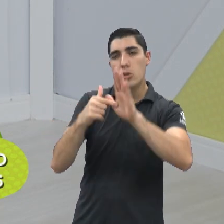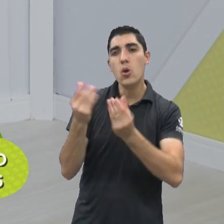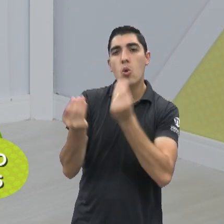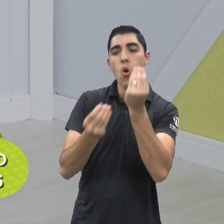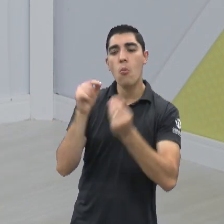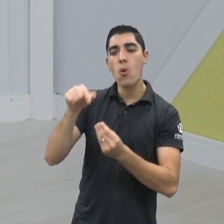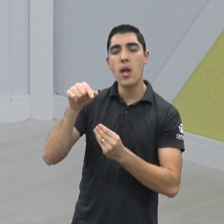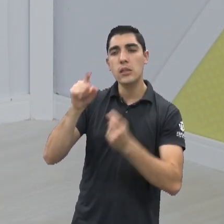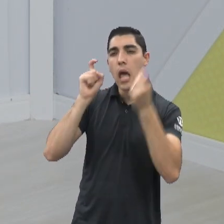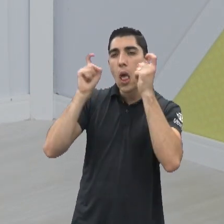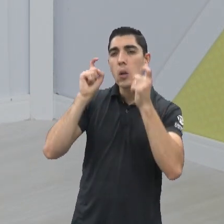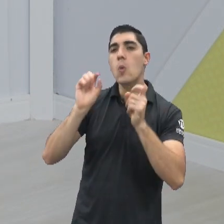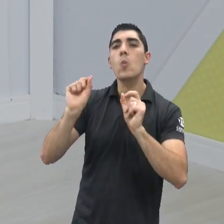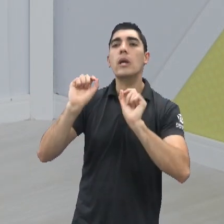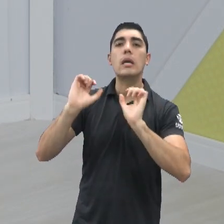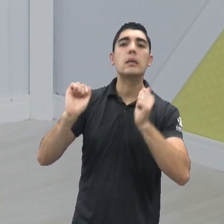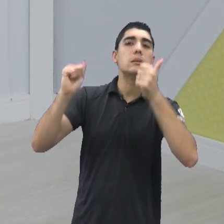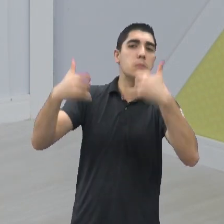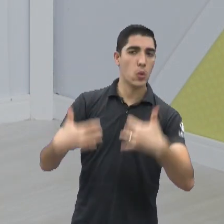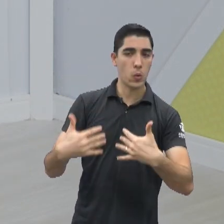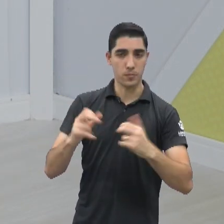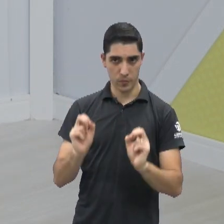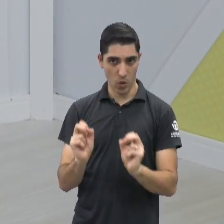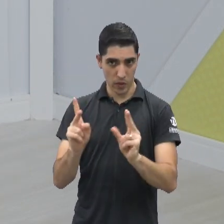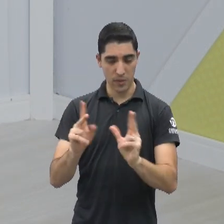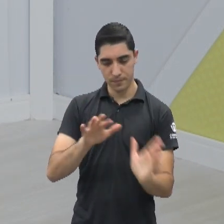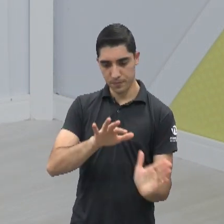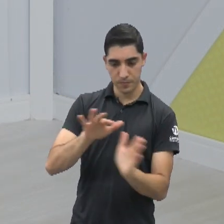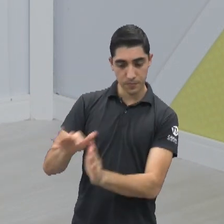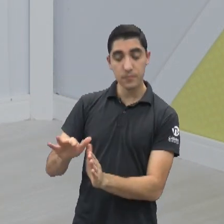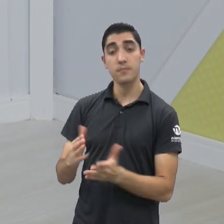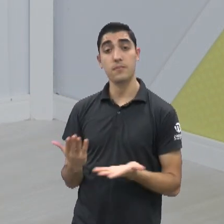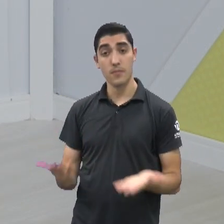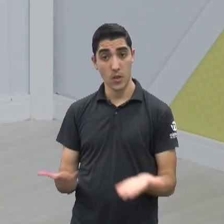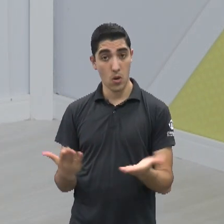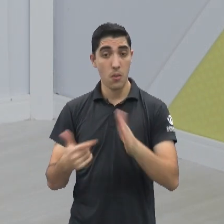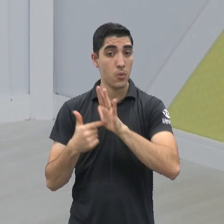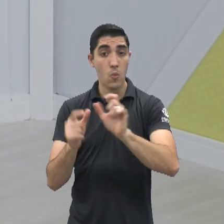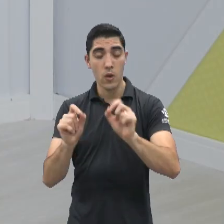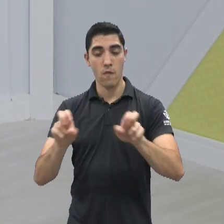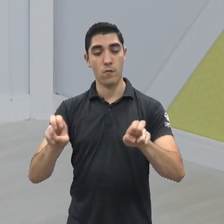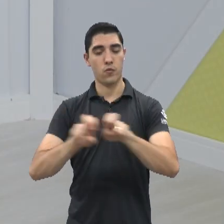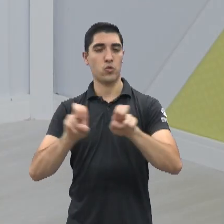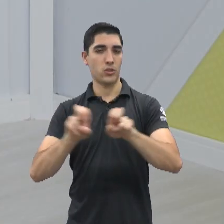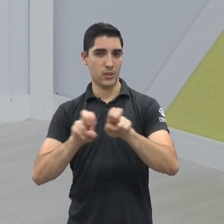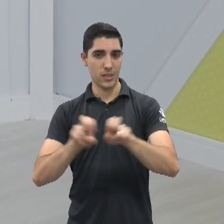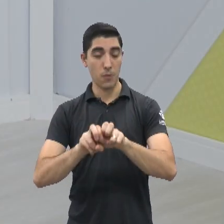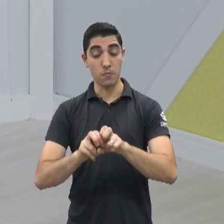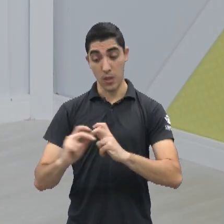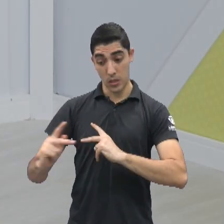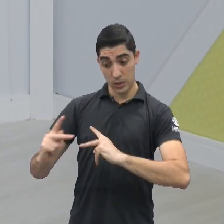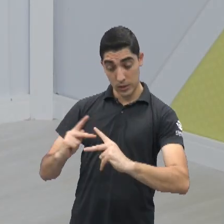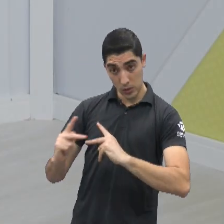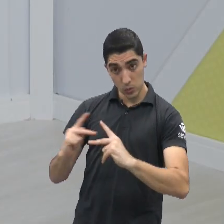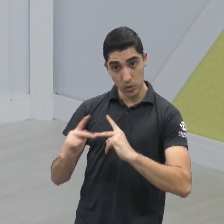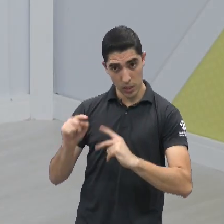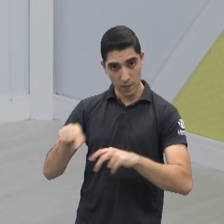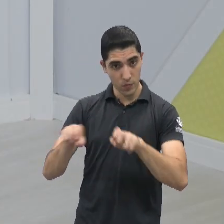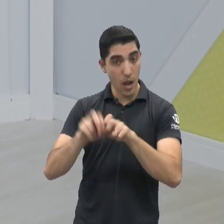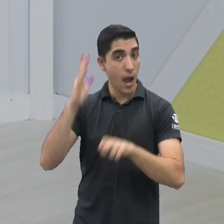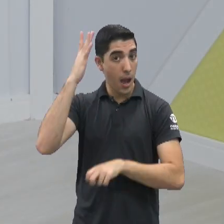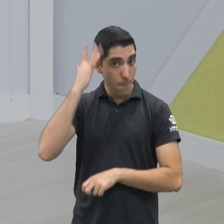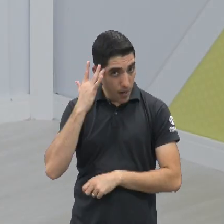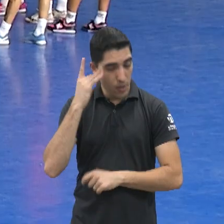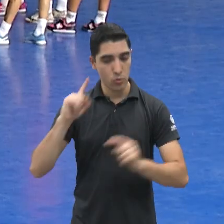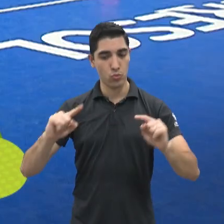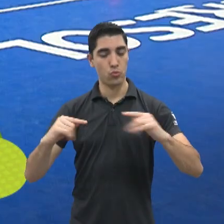conselho técnico. Para encerrar o Hora do Esporte, a gente vai falar sobre futsal, porque o São José entra em quadra amanhã pela